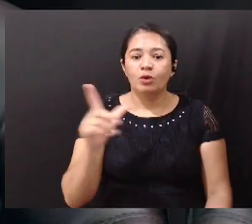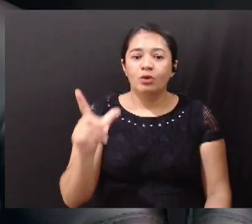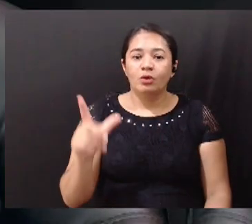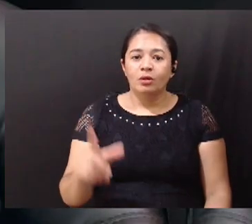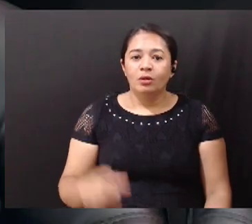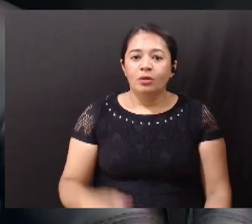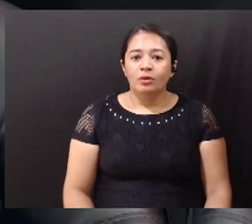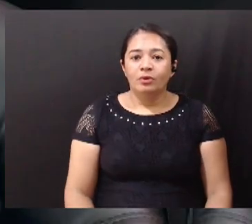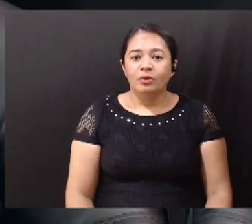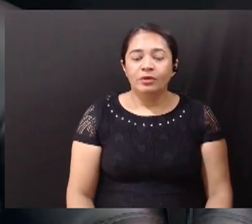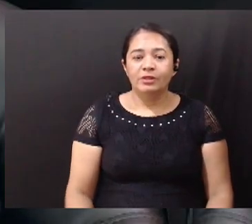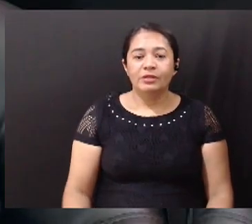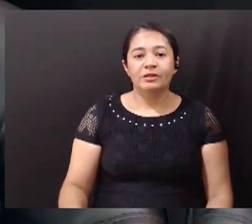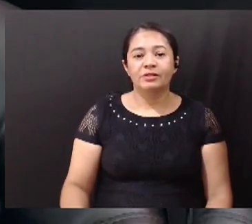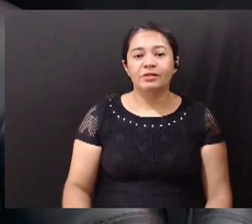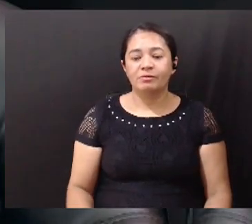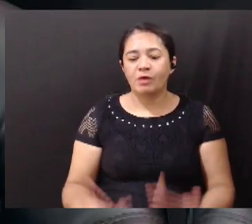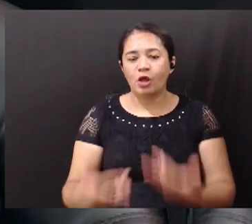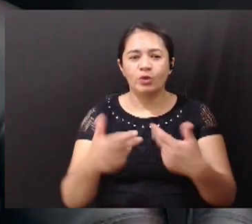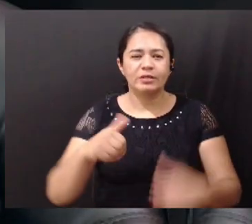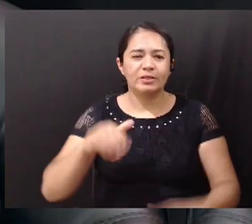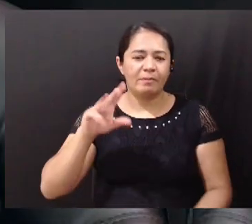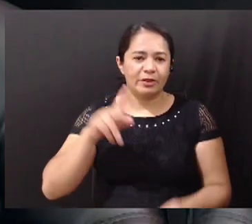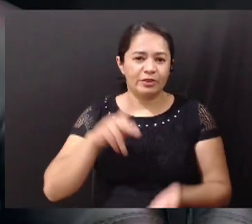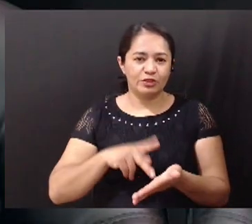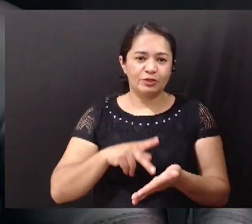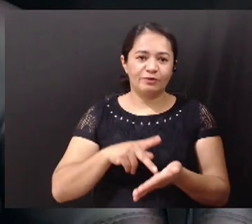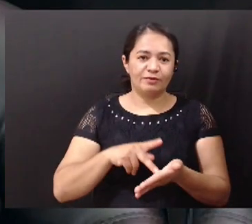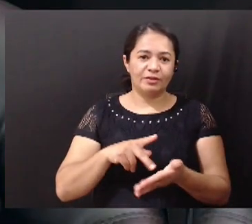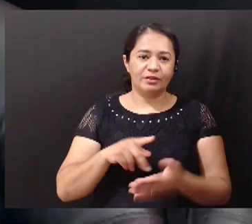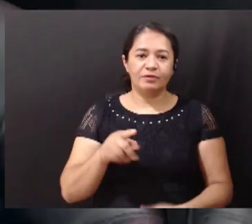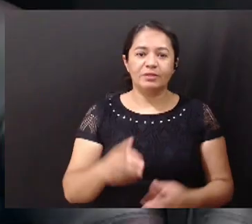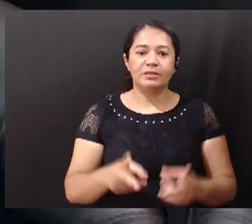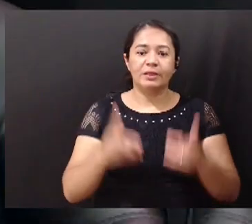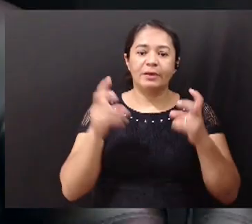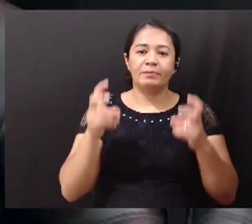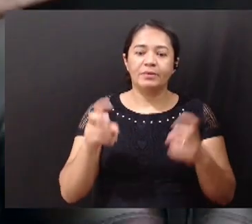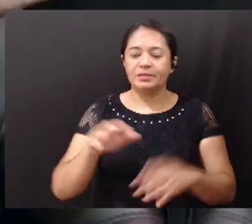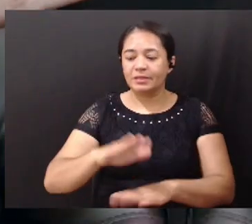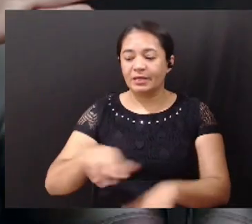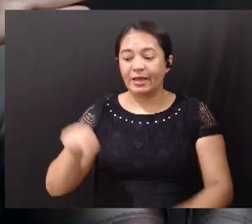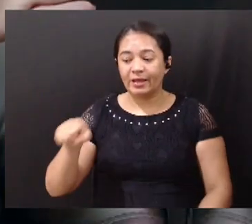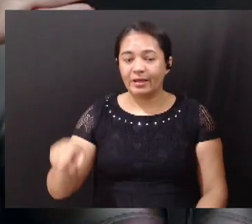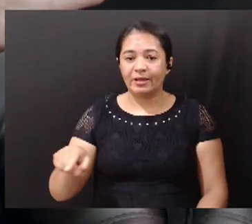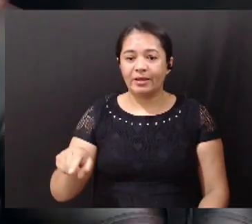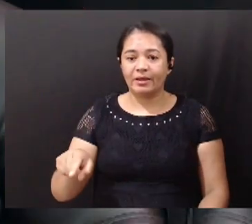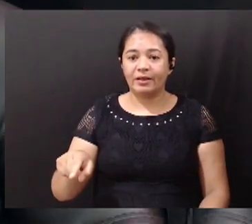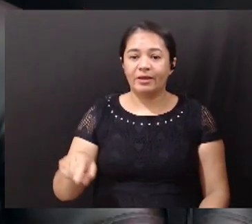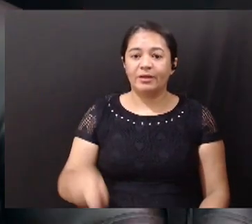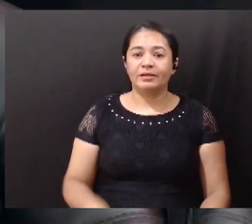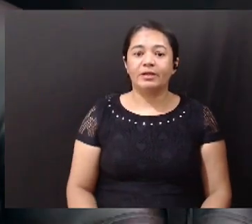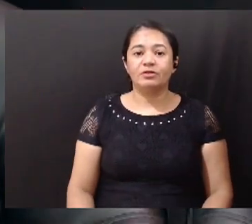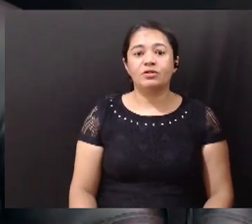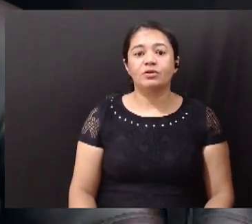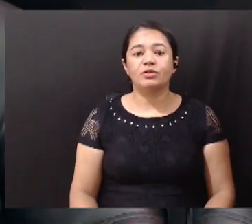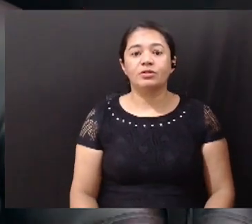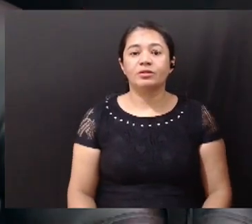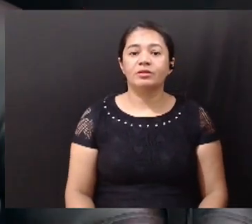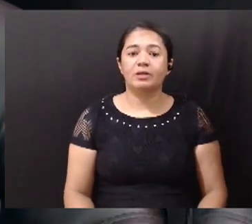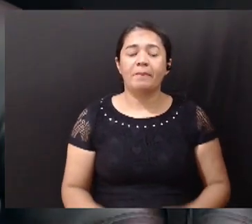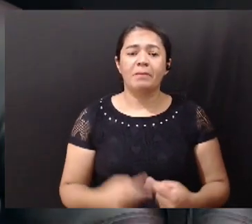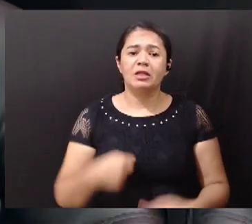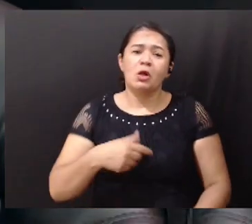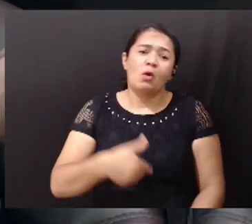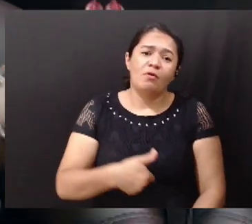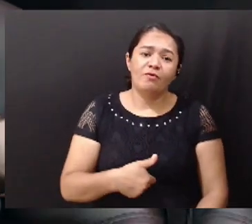né? Uma coisa mais realista, você vê essa mesma criança não quer esperar. Ah, mas eu tô com fome.